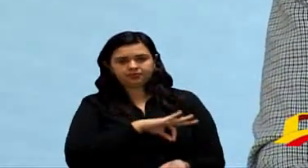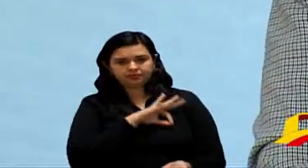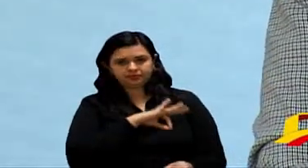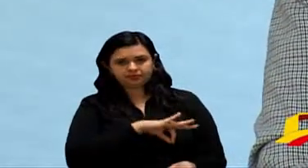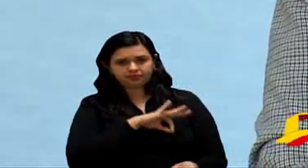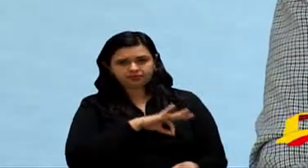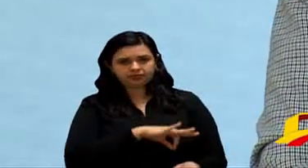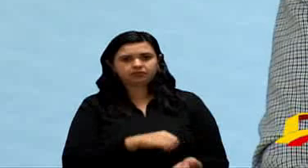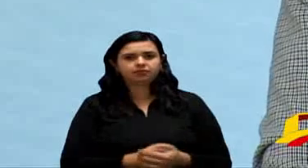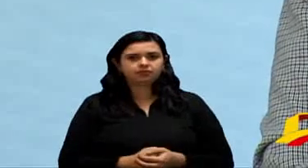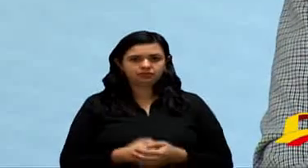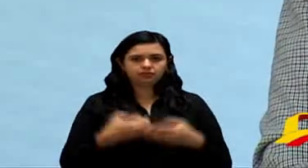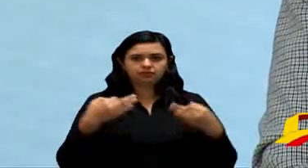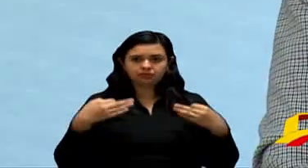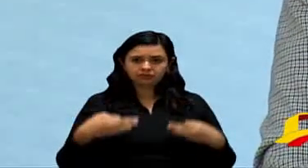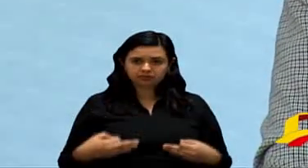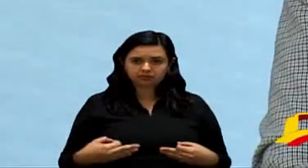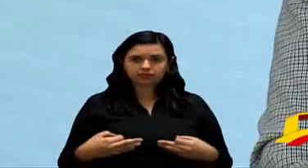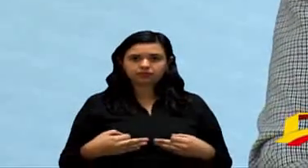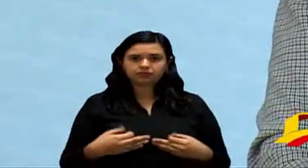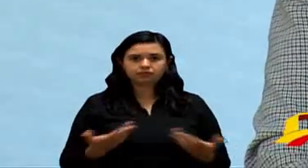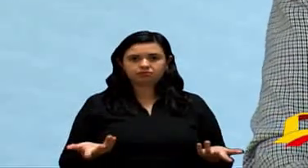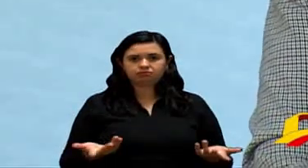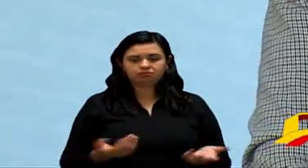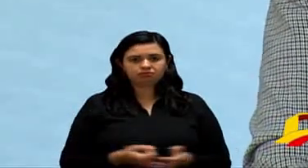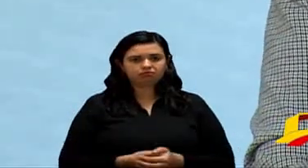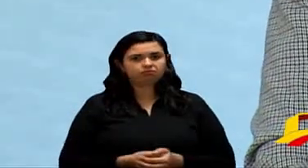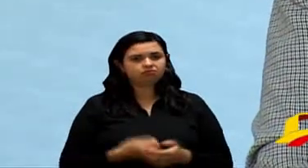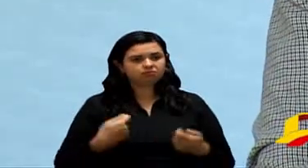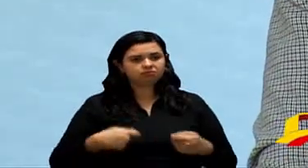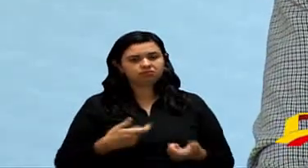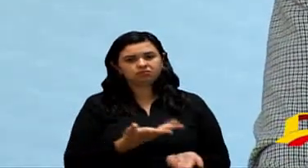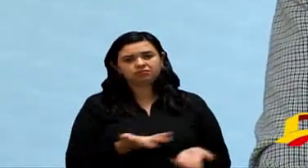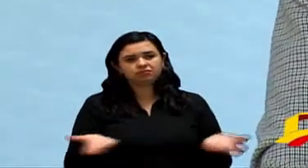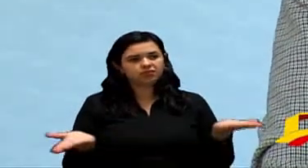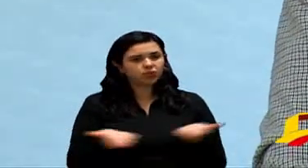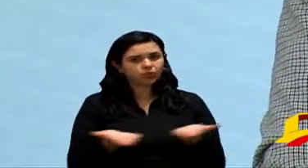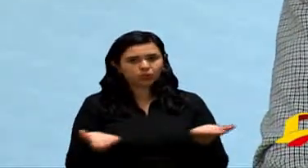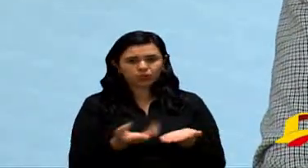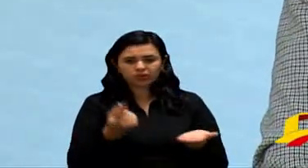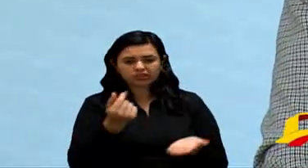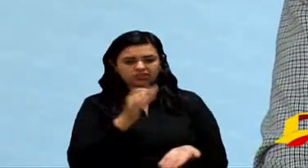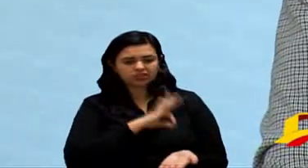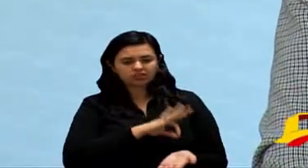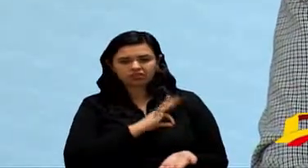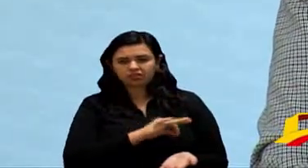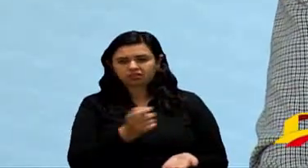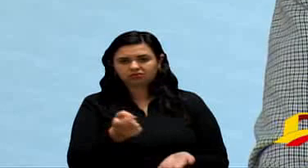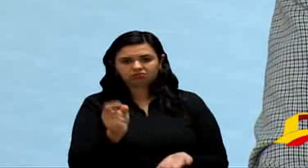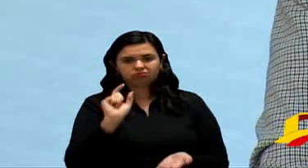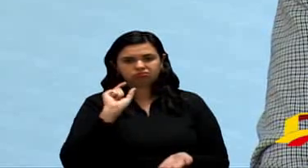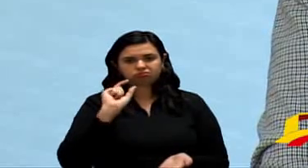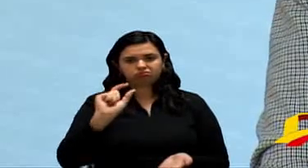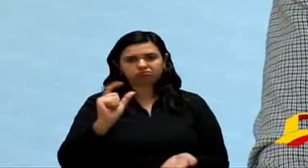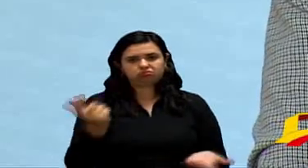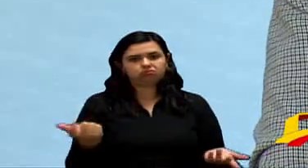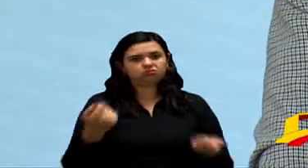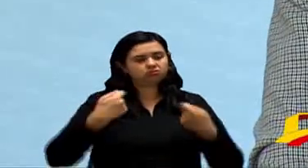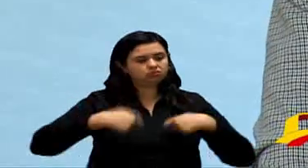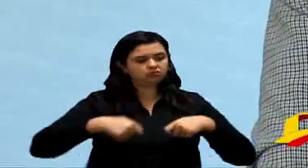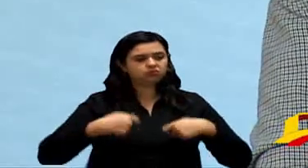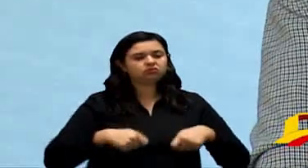e pagam hoje salários a viutantes para os seus profissionais da educação deveriam ganhar